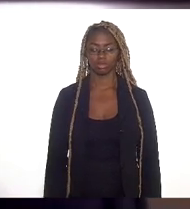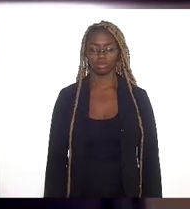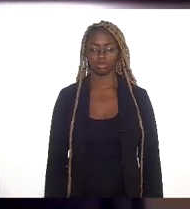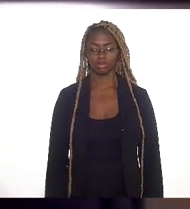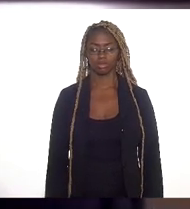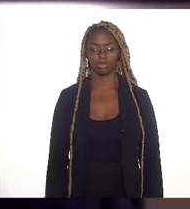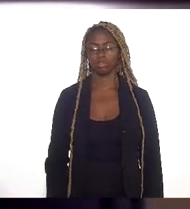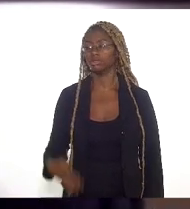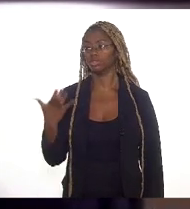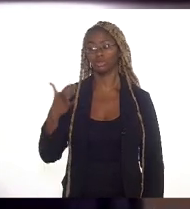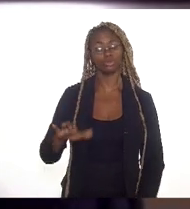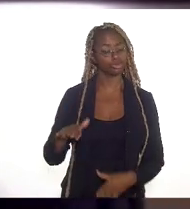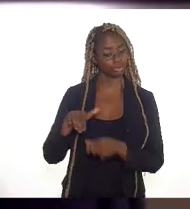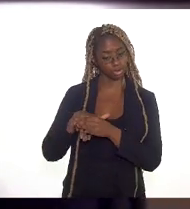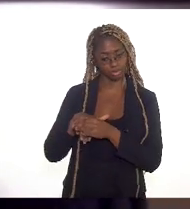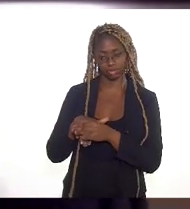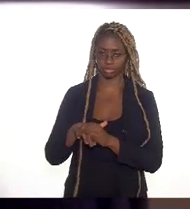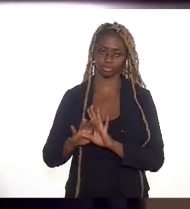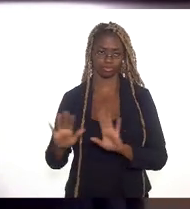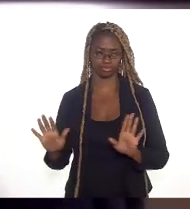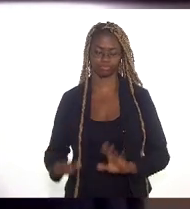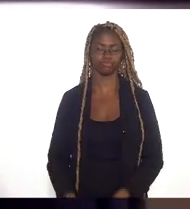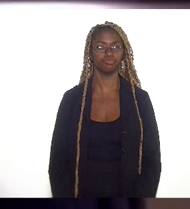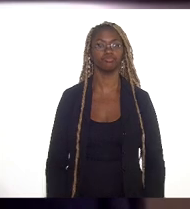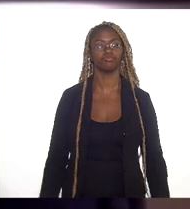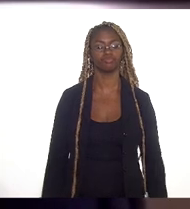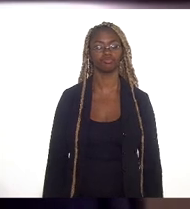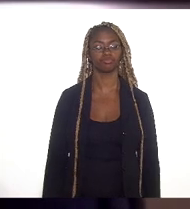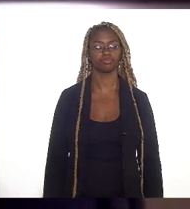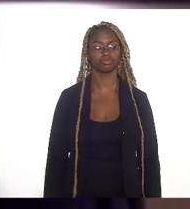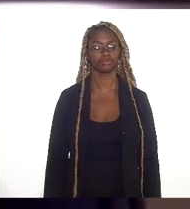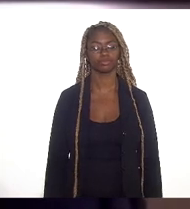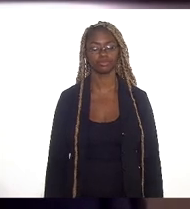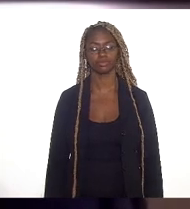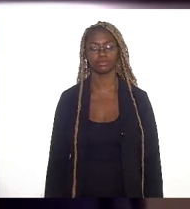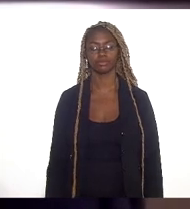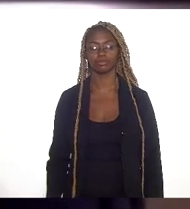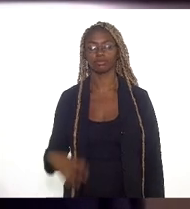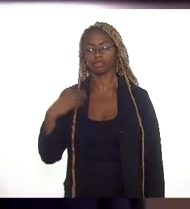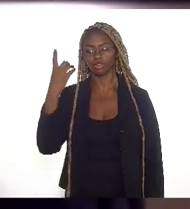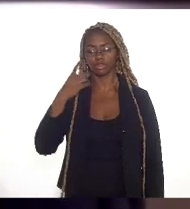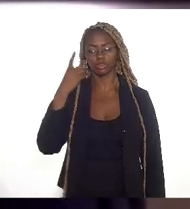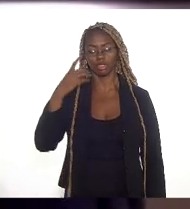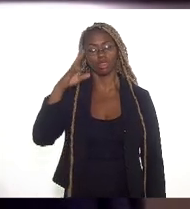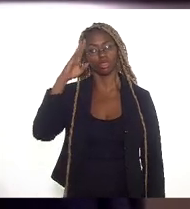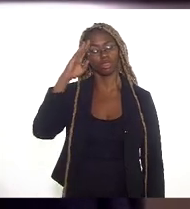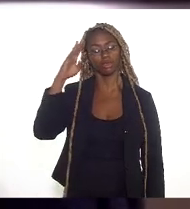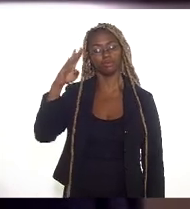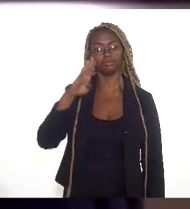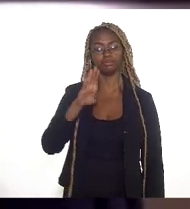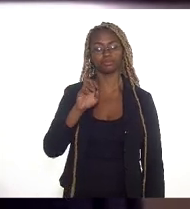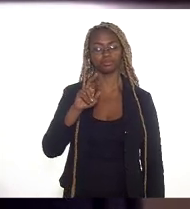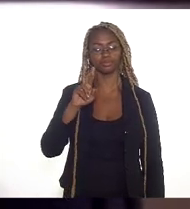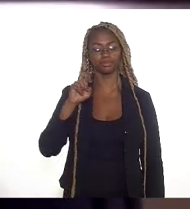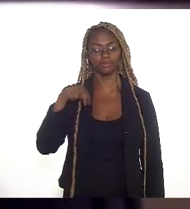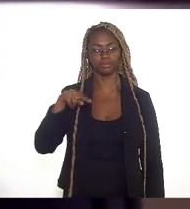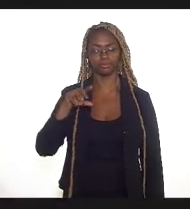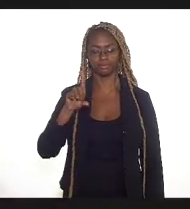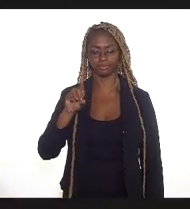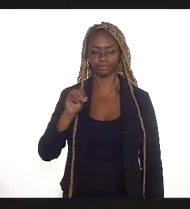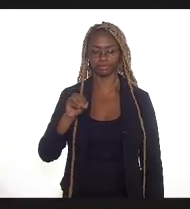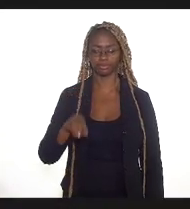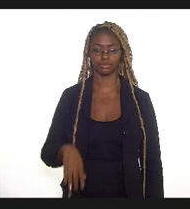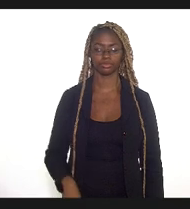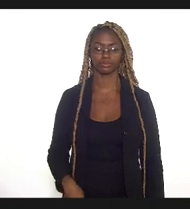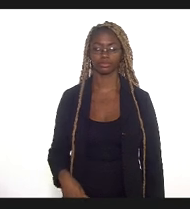Votou abstenção no grupo. Deputado Subtenente Bernardo. Bernardo. Subtenente